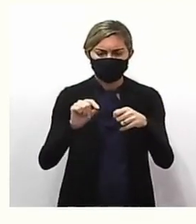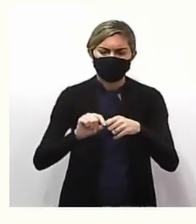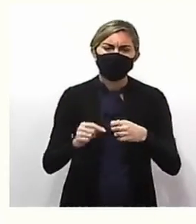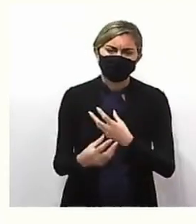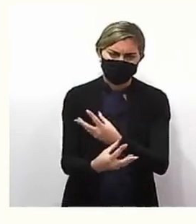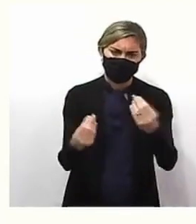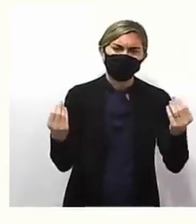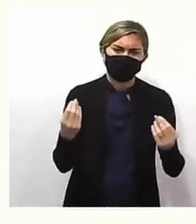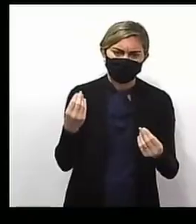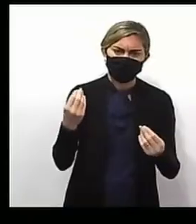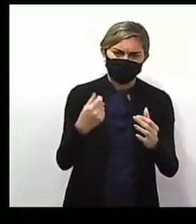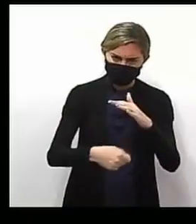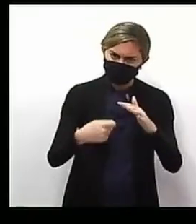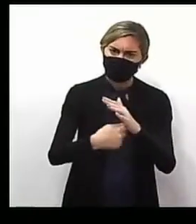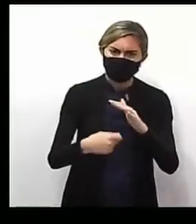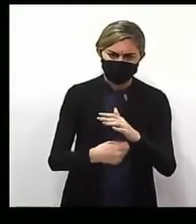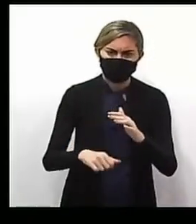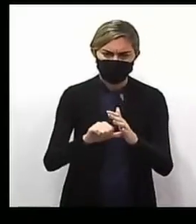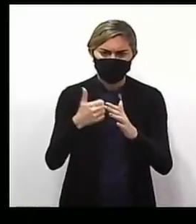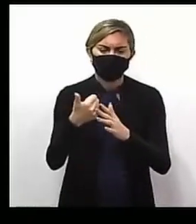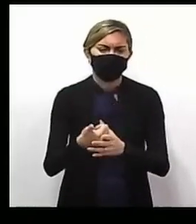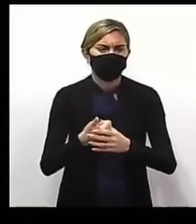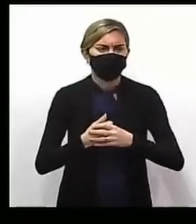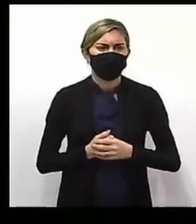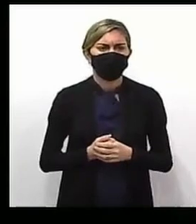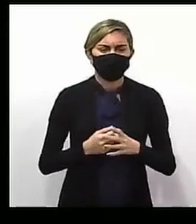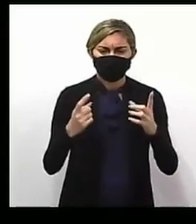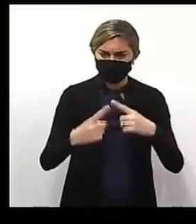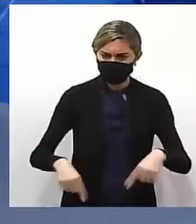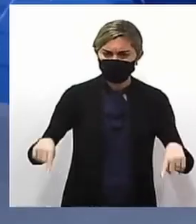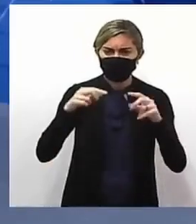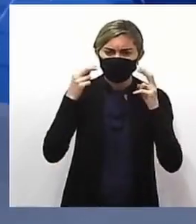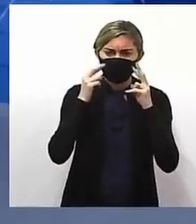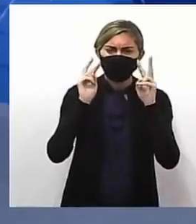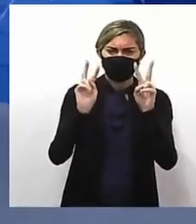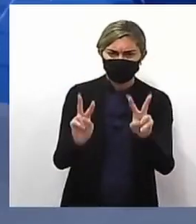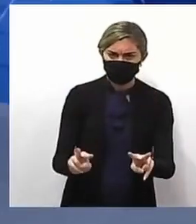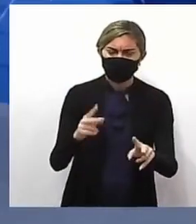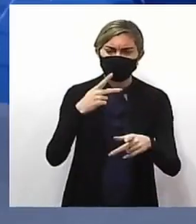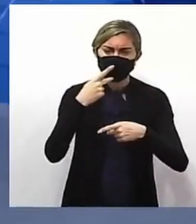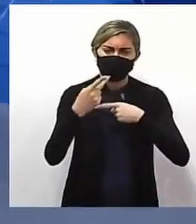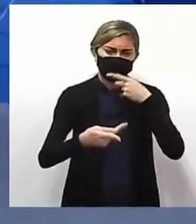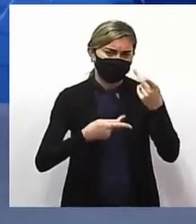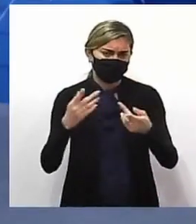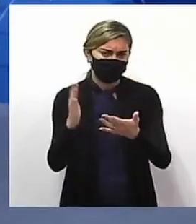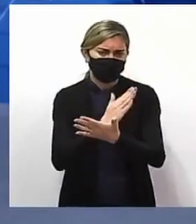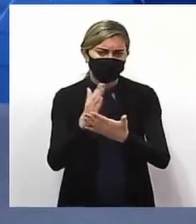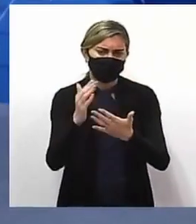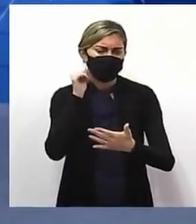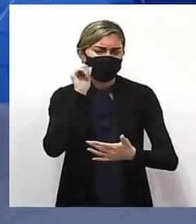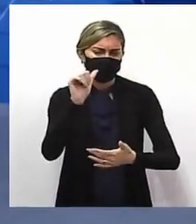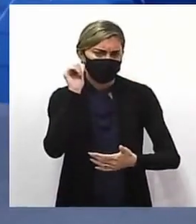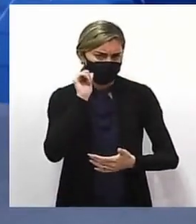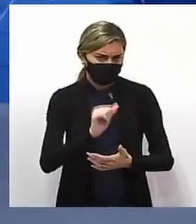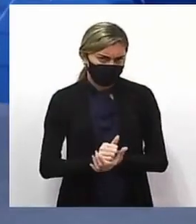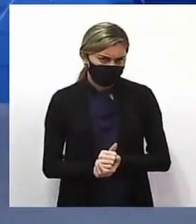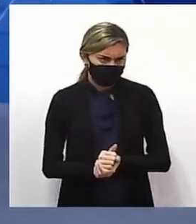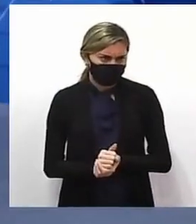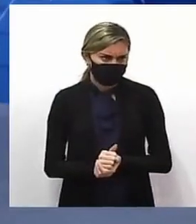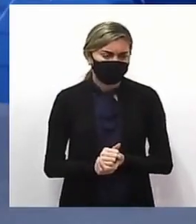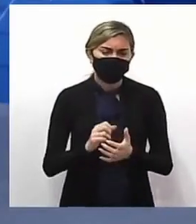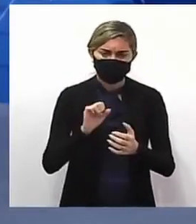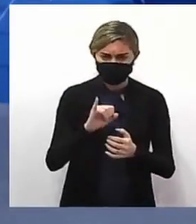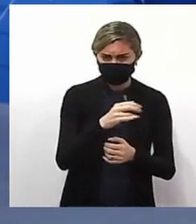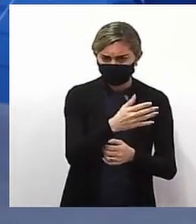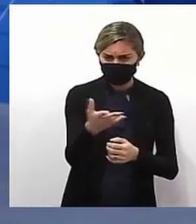muito carnaval primeiro. Gente, nós vimos aí a fala de algumas mulheres, certo? Se